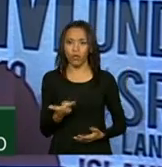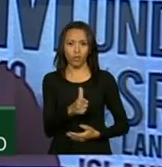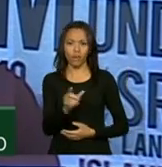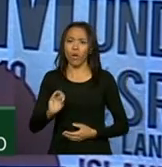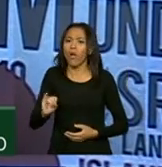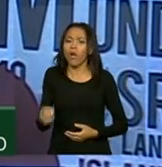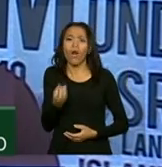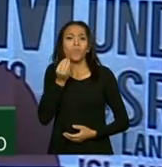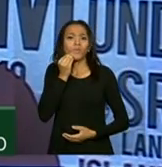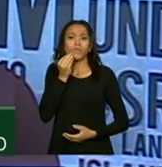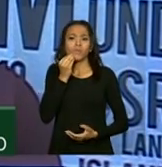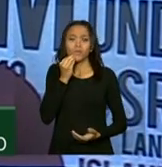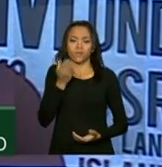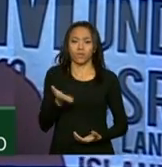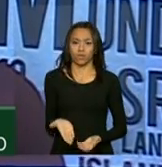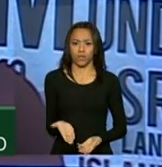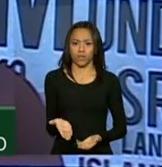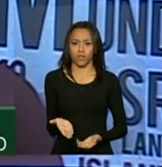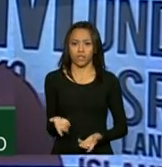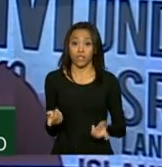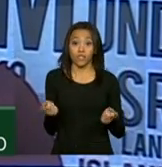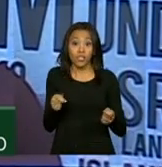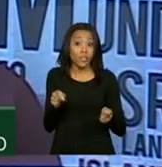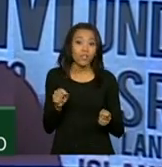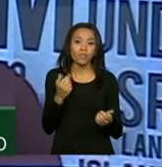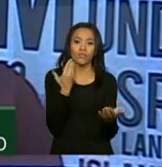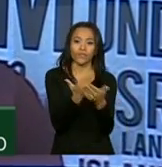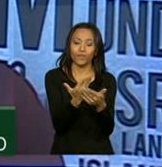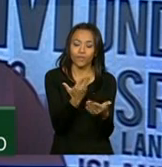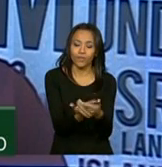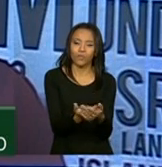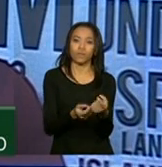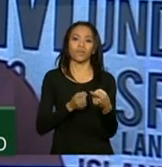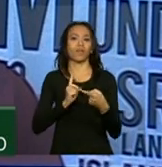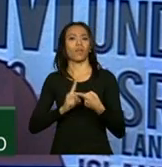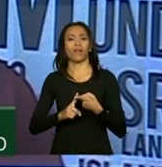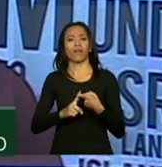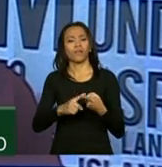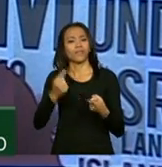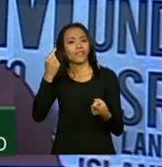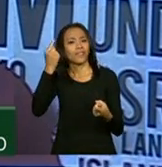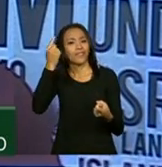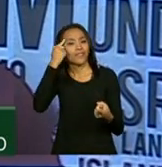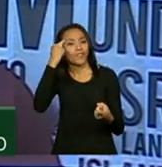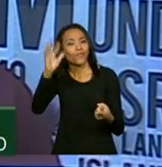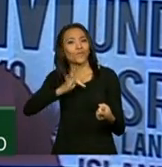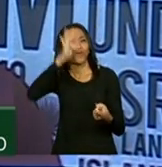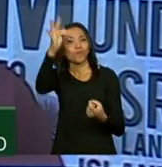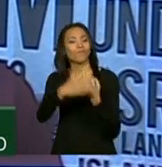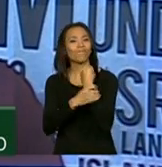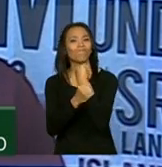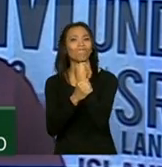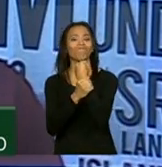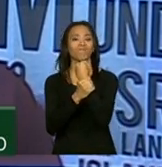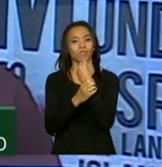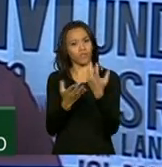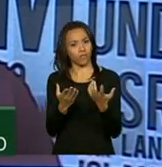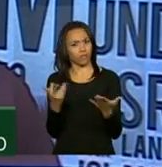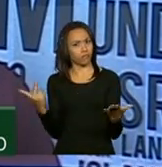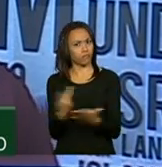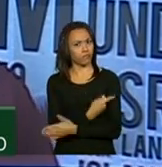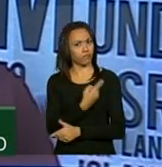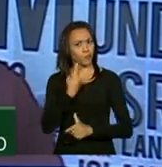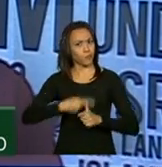oportunidade de poder estudar, de poder construir seu próprio futuro seguro. Então, tem alguma